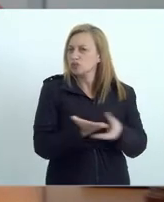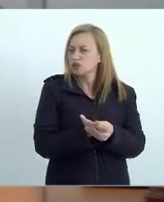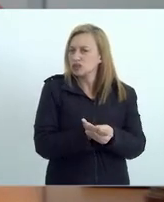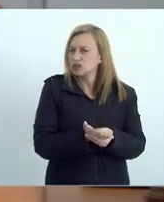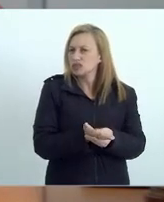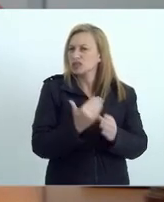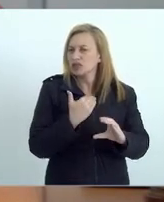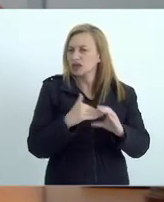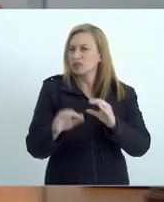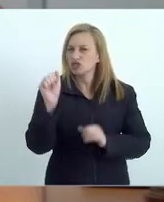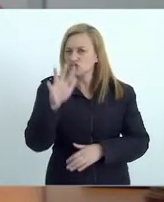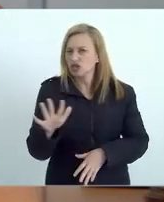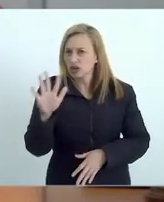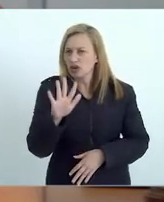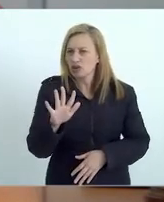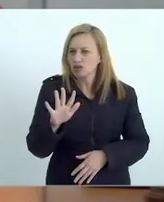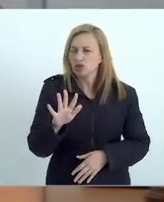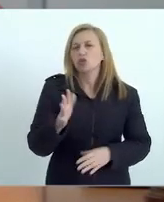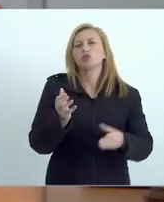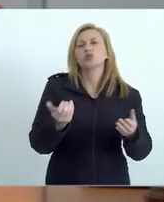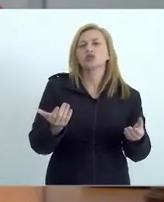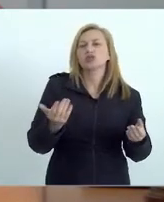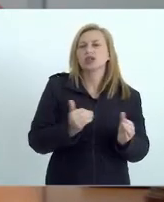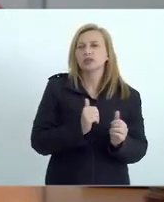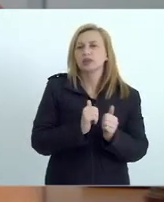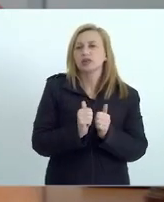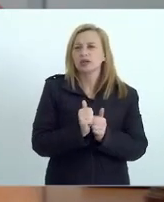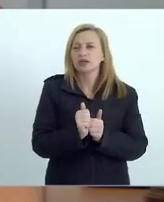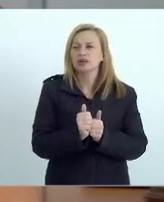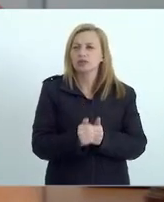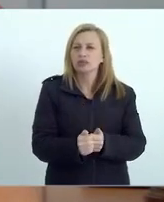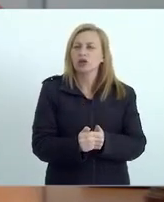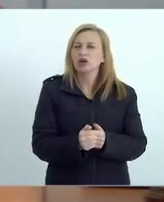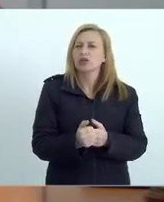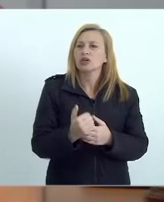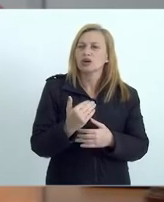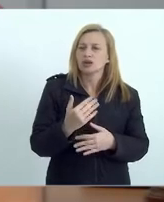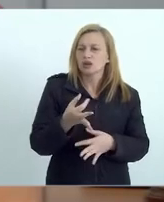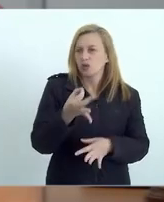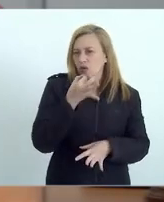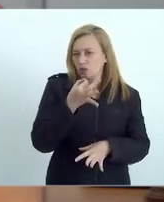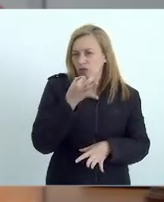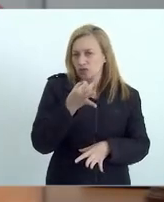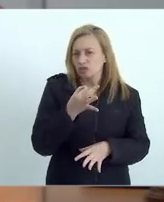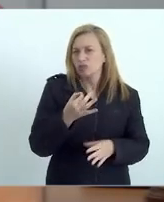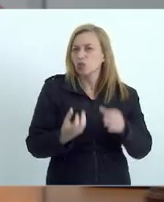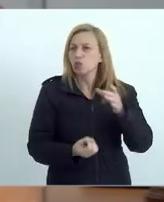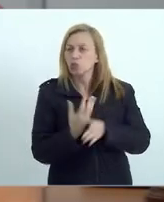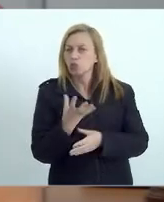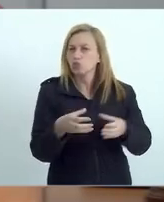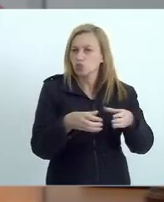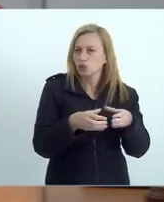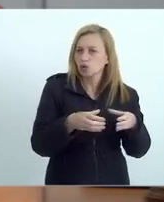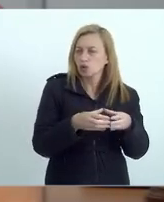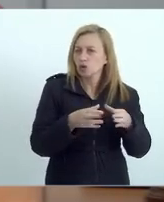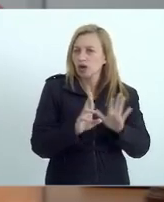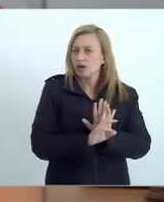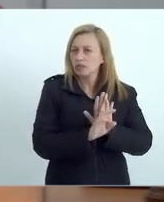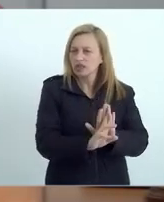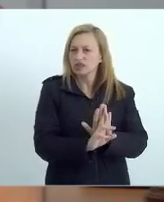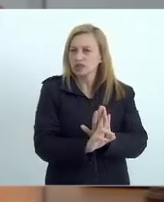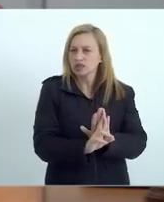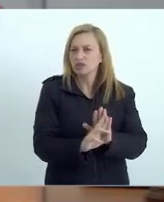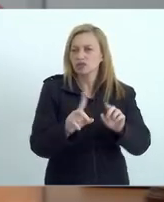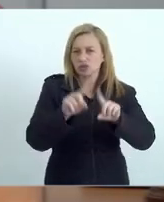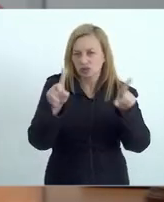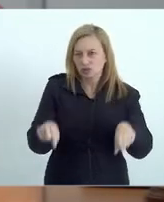parecer e encaminhamentos Gerais os encaminhamentos a gente coloca a sugestão para a criação de um grupo de trabalho com a representação